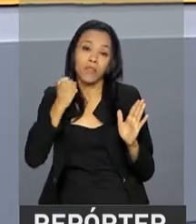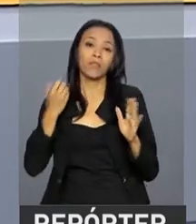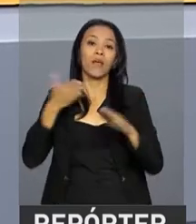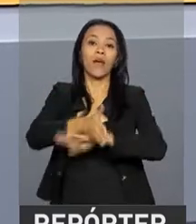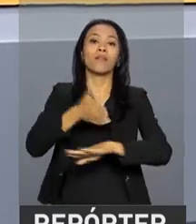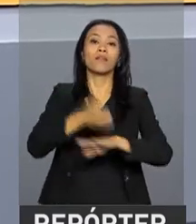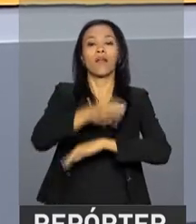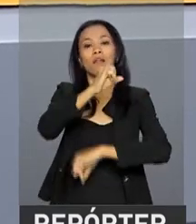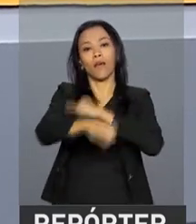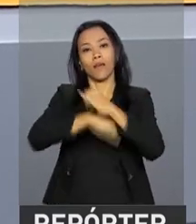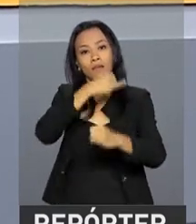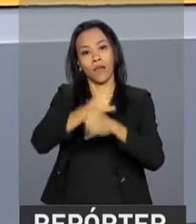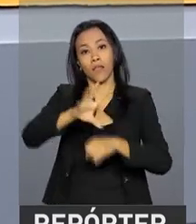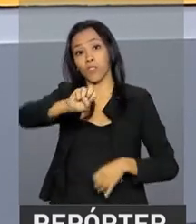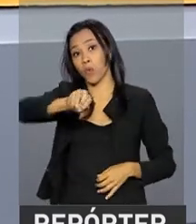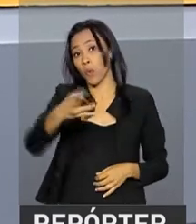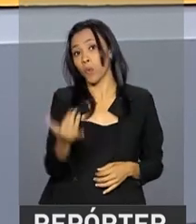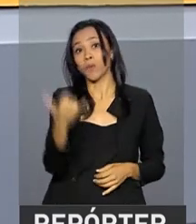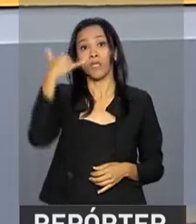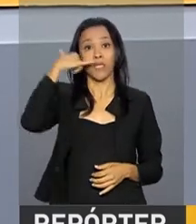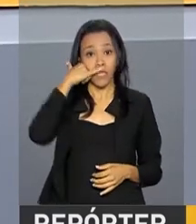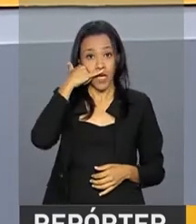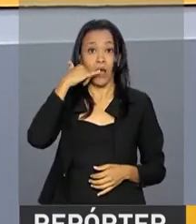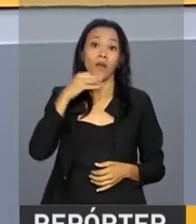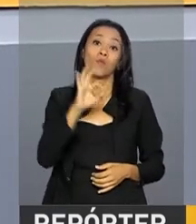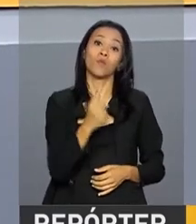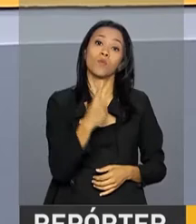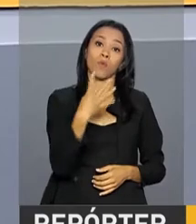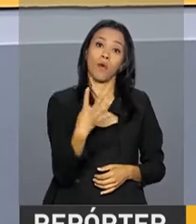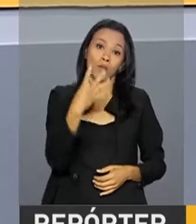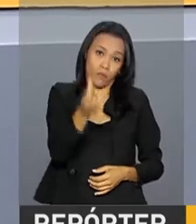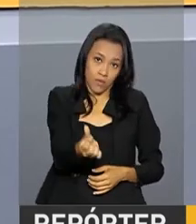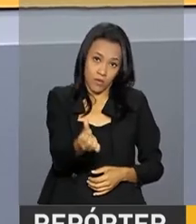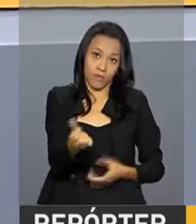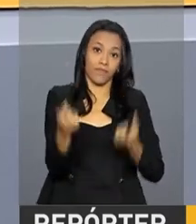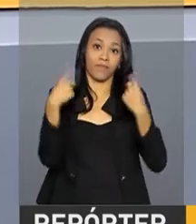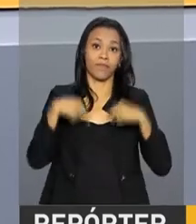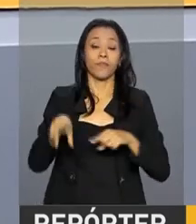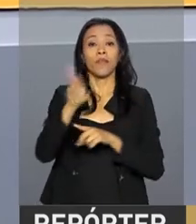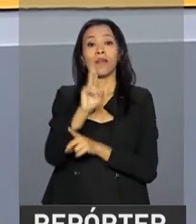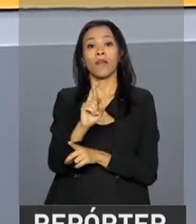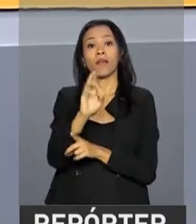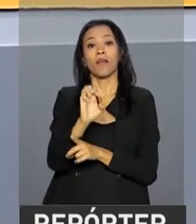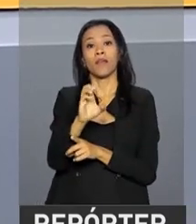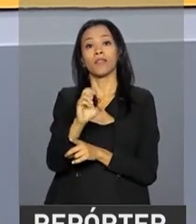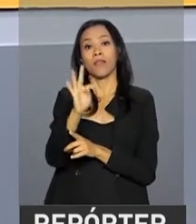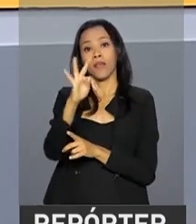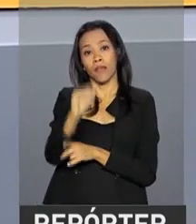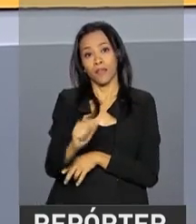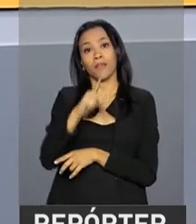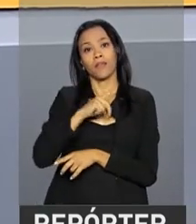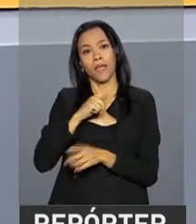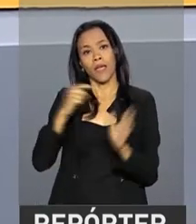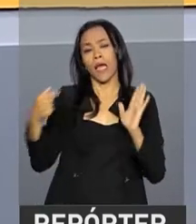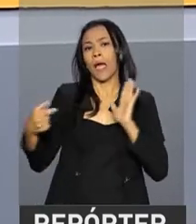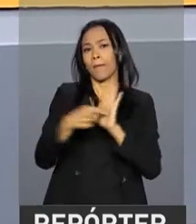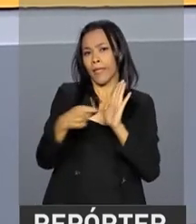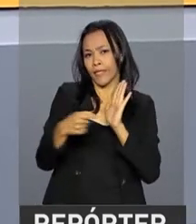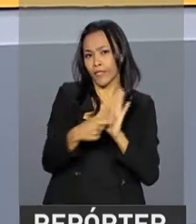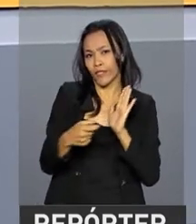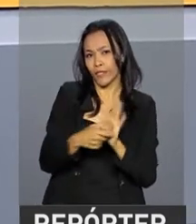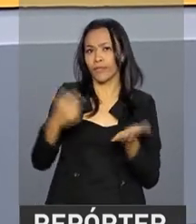na internet ou ligar para o receitafone no número 146 a receita oferece ainda aplicativo para tablets e